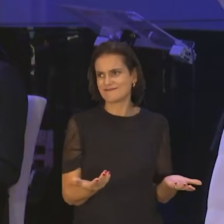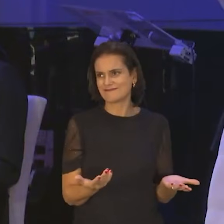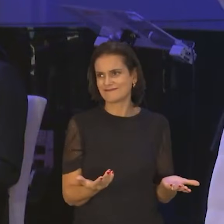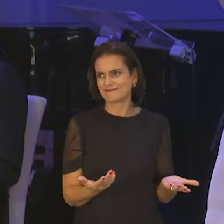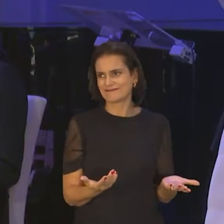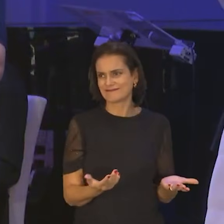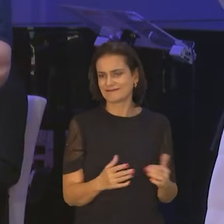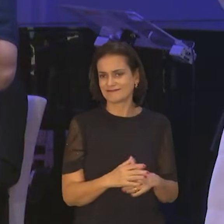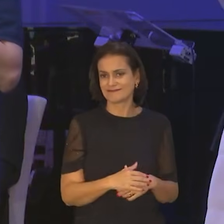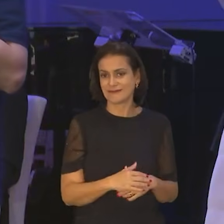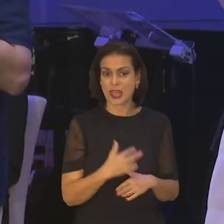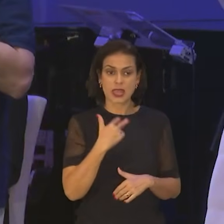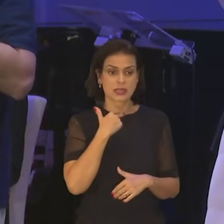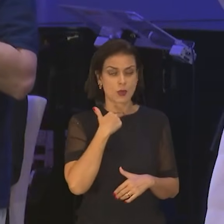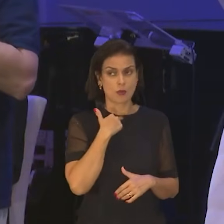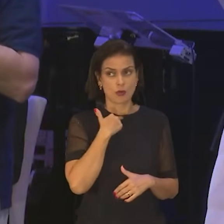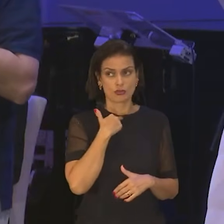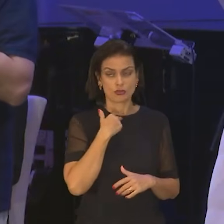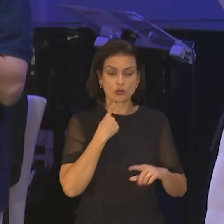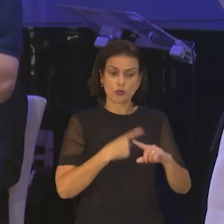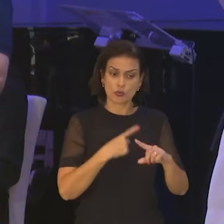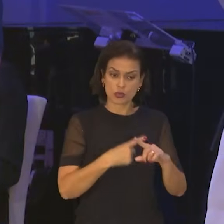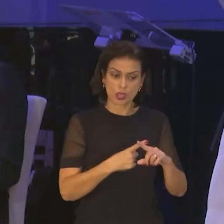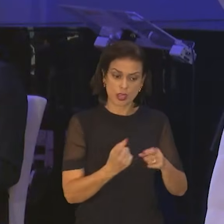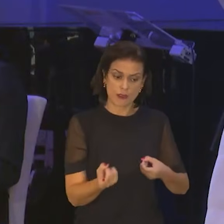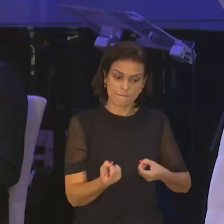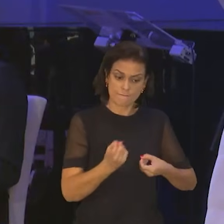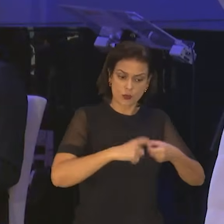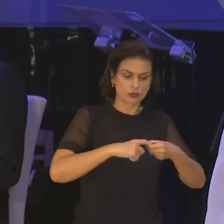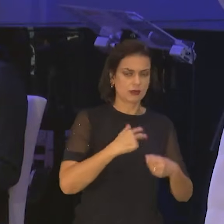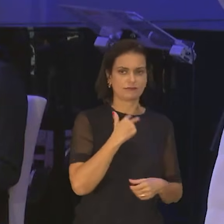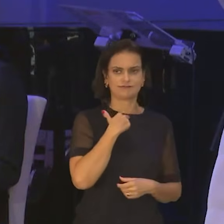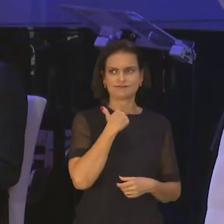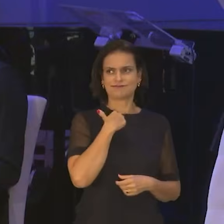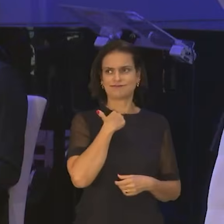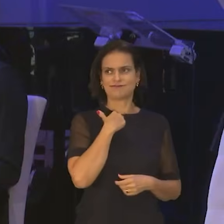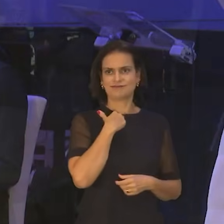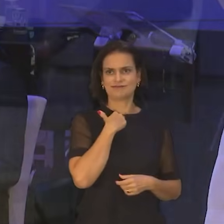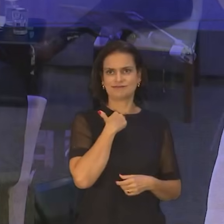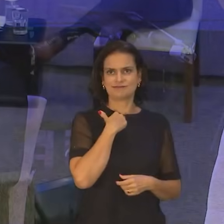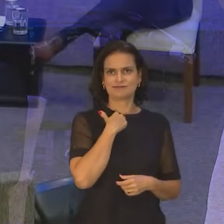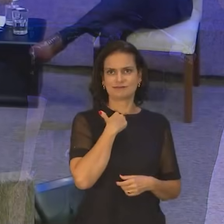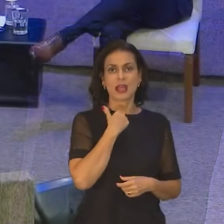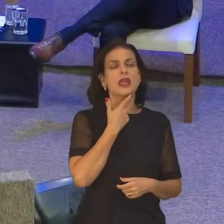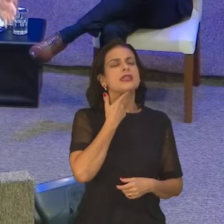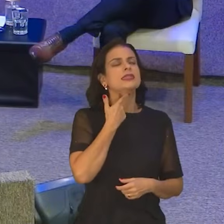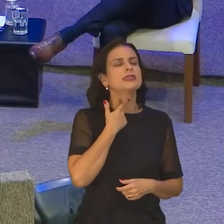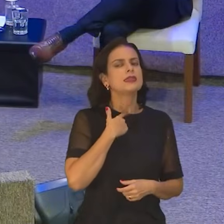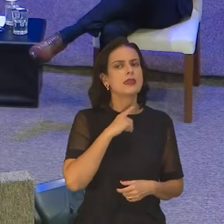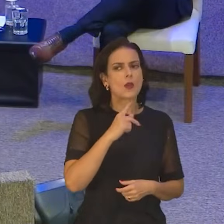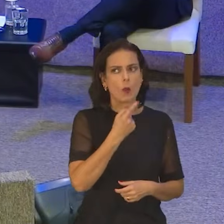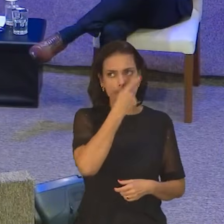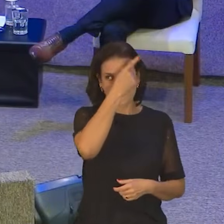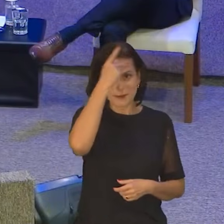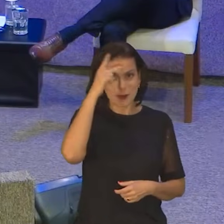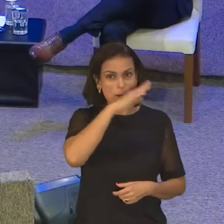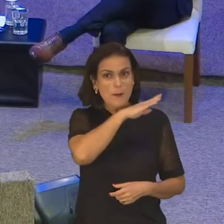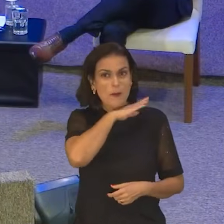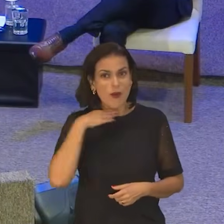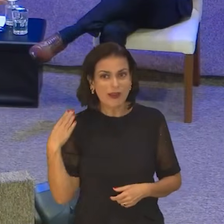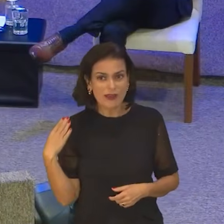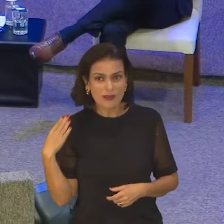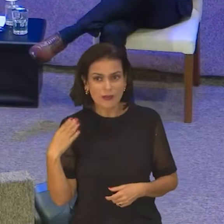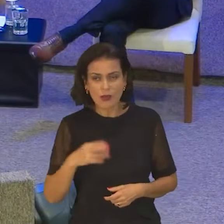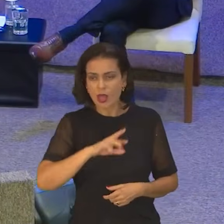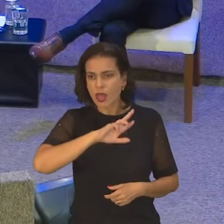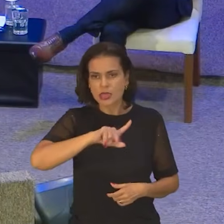não poderás, porque está dito que não retornarás. O desejo de uma pessoa que morreu